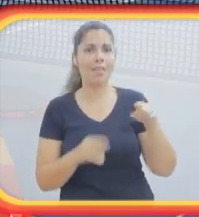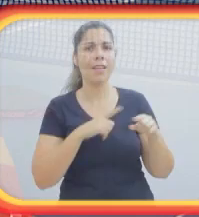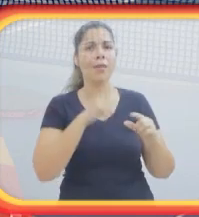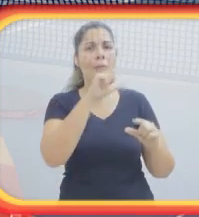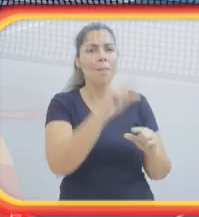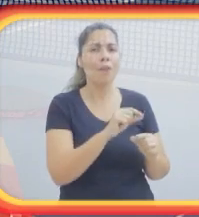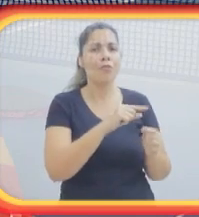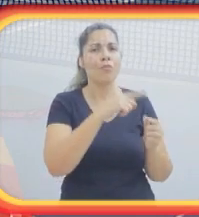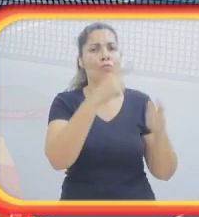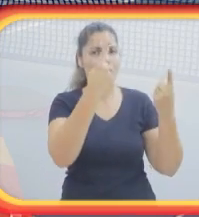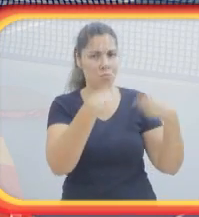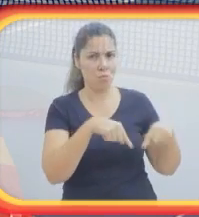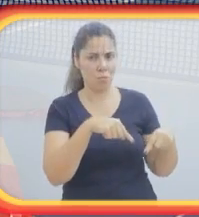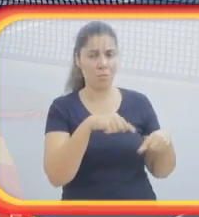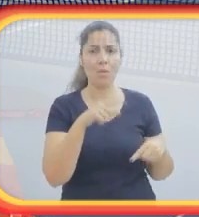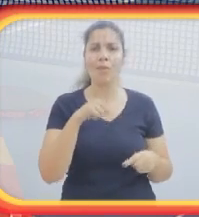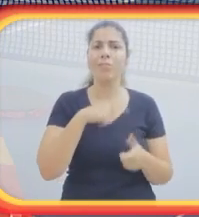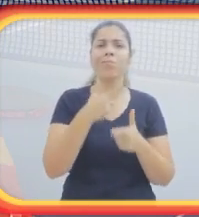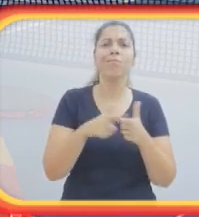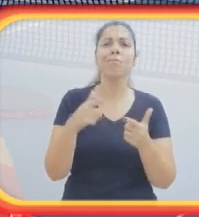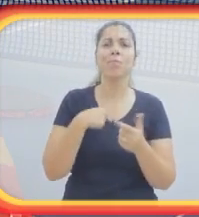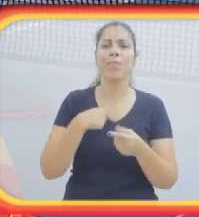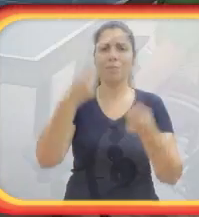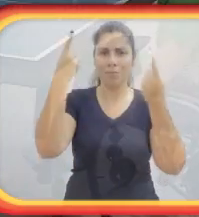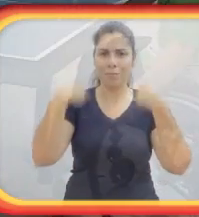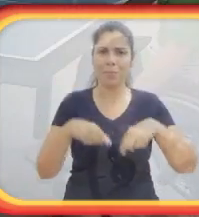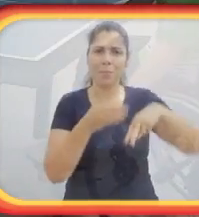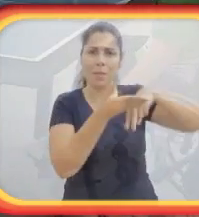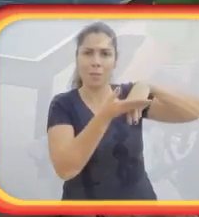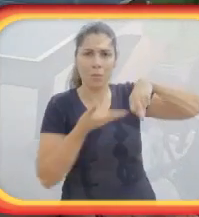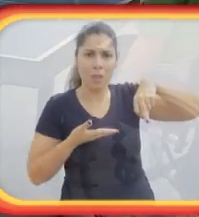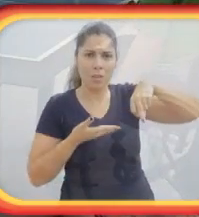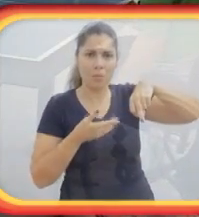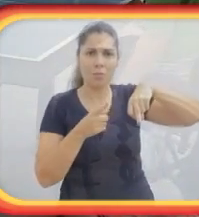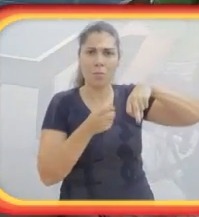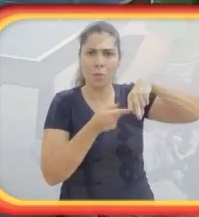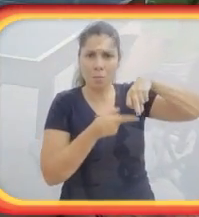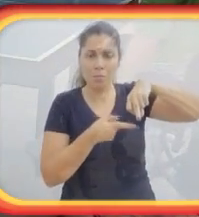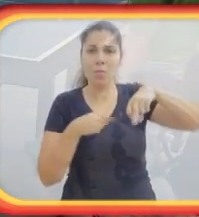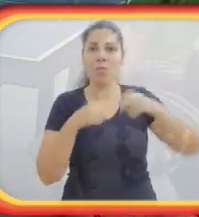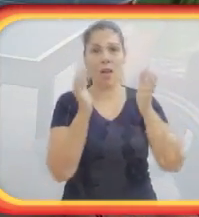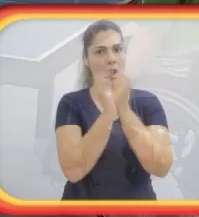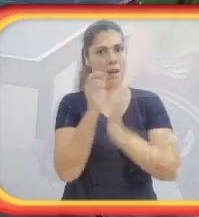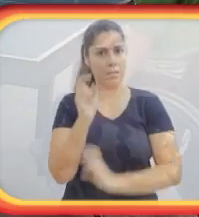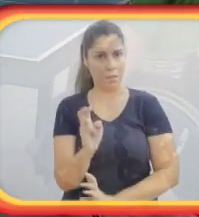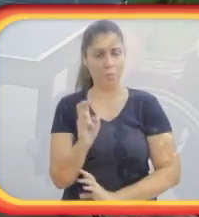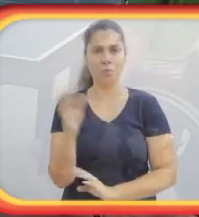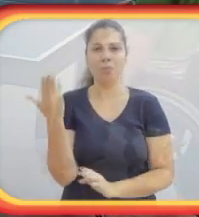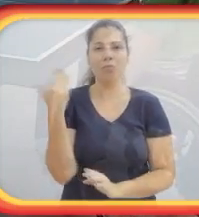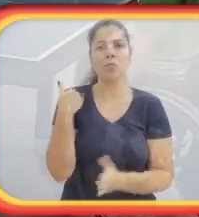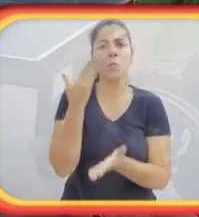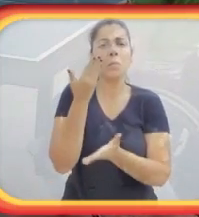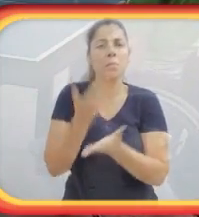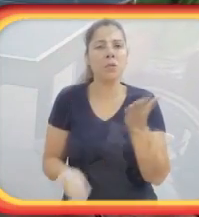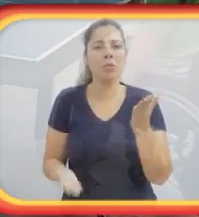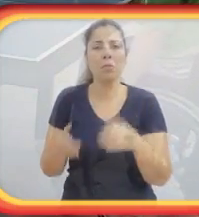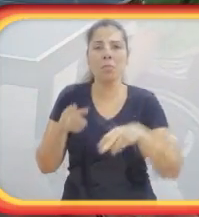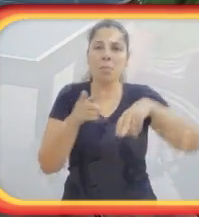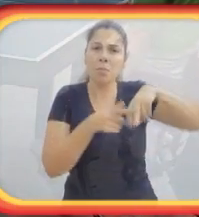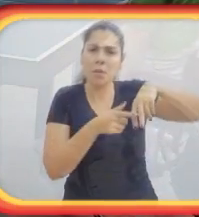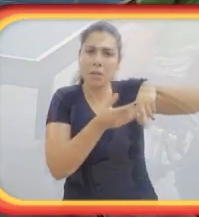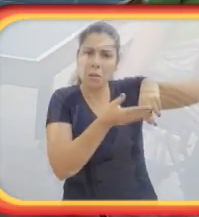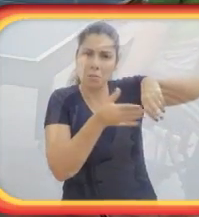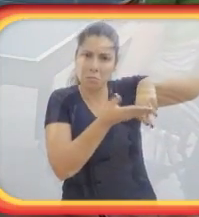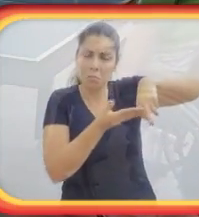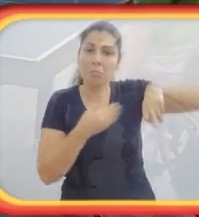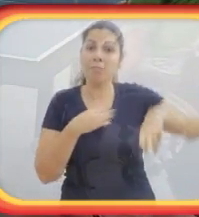comprometimento físico e classe 5 é o que tem menos comprometimento. Então, eu, devido à minha amputação ser do membro inferior, eu sou classe 5. Logo